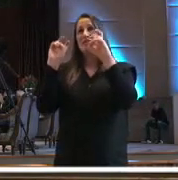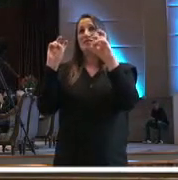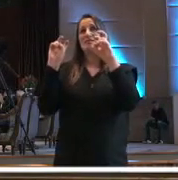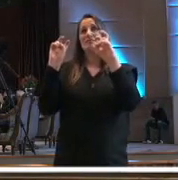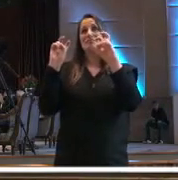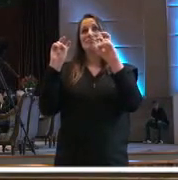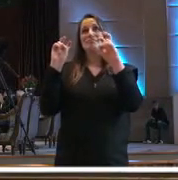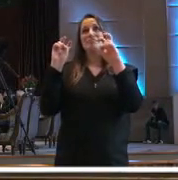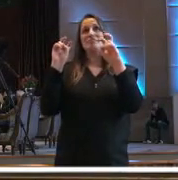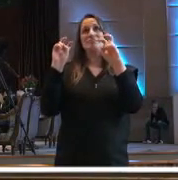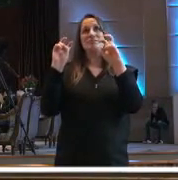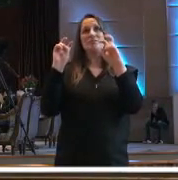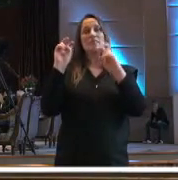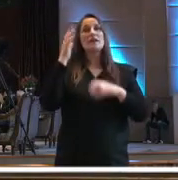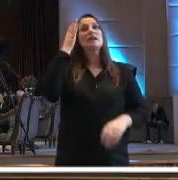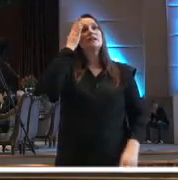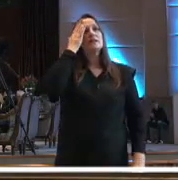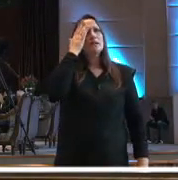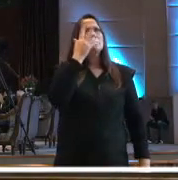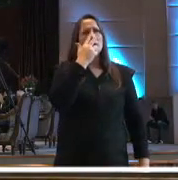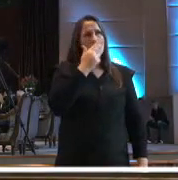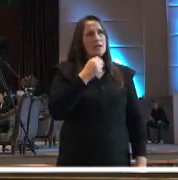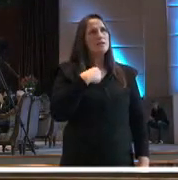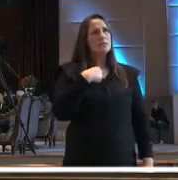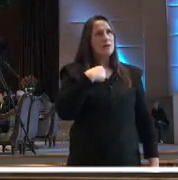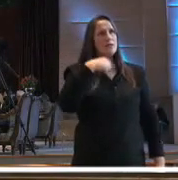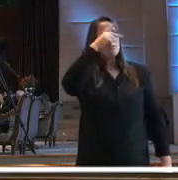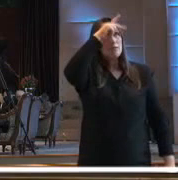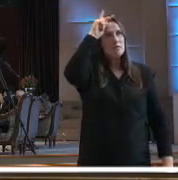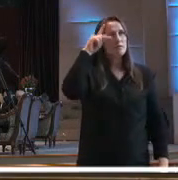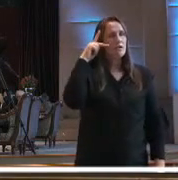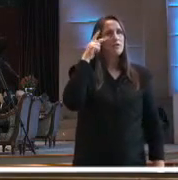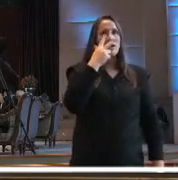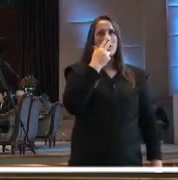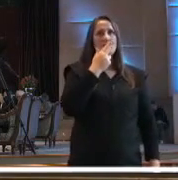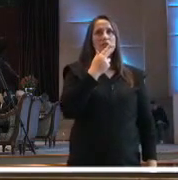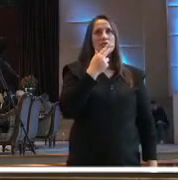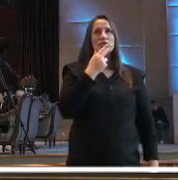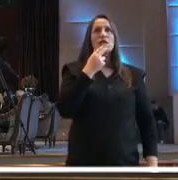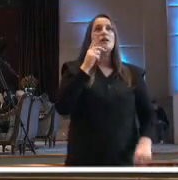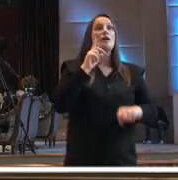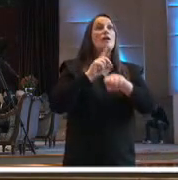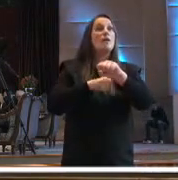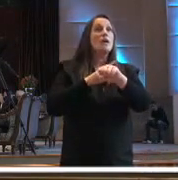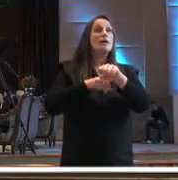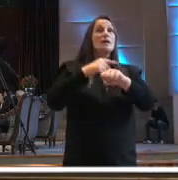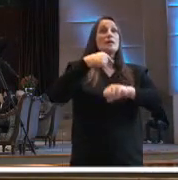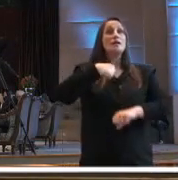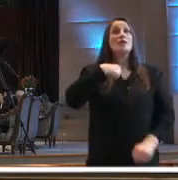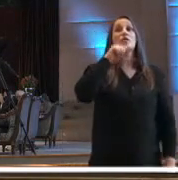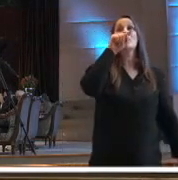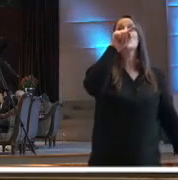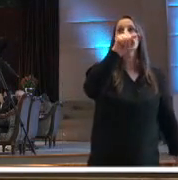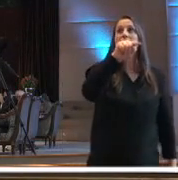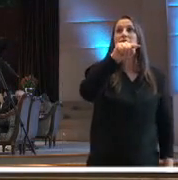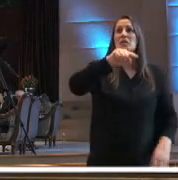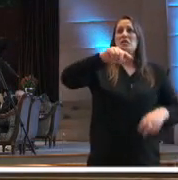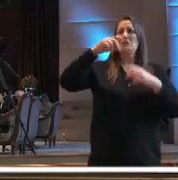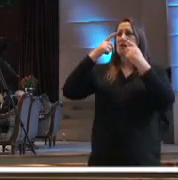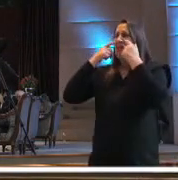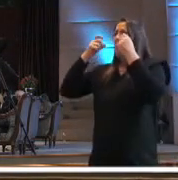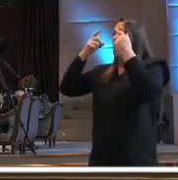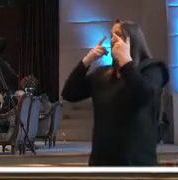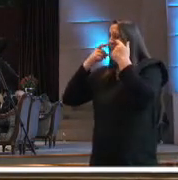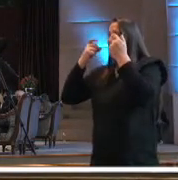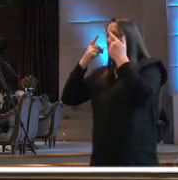inexprimíveis. E sabe o que eu acho? Que naquela hora que a gente está soluçando, que a gente está chorando na presença